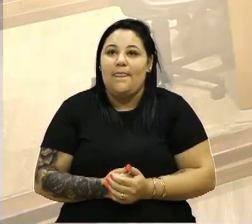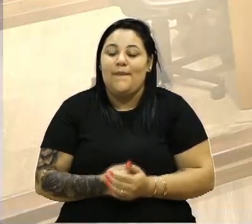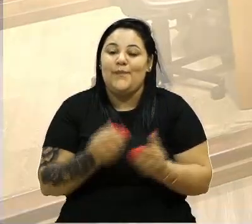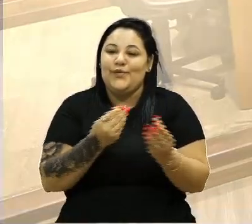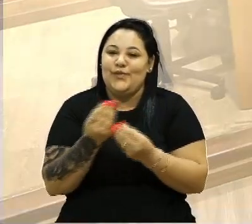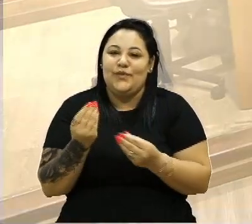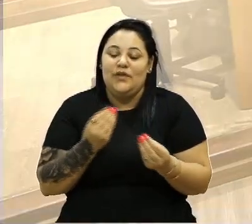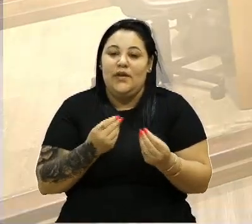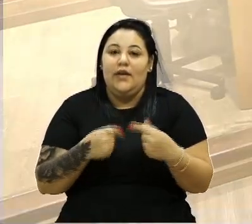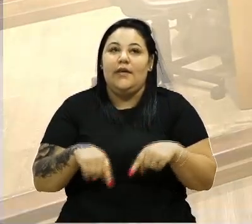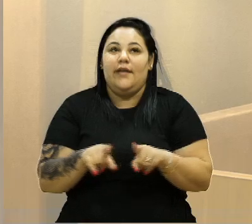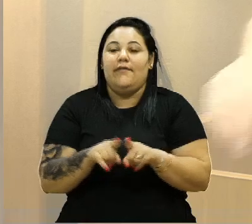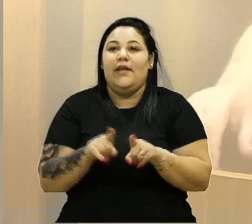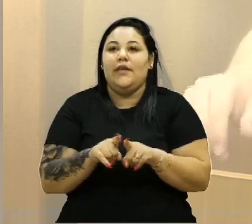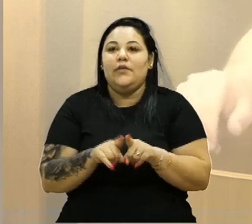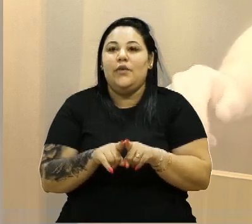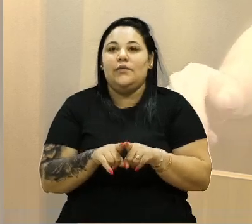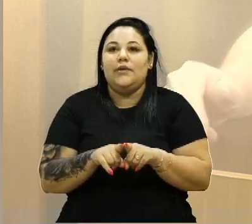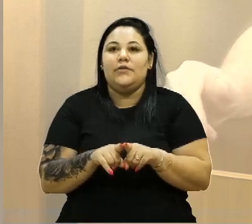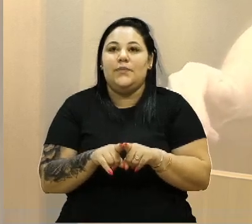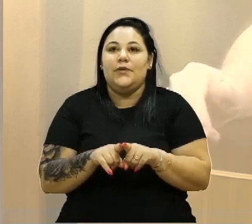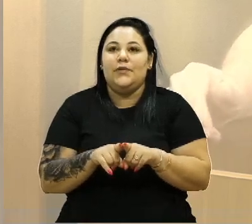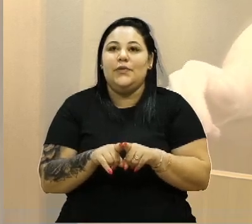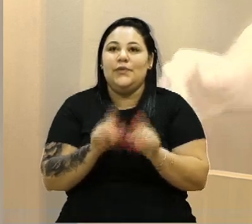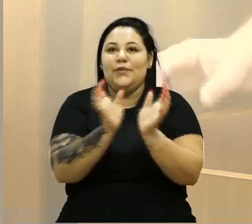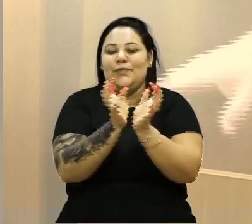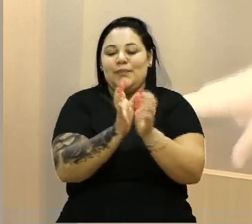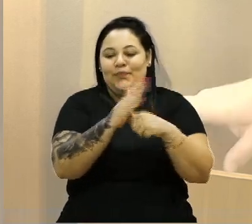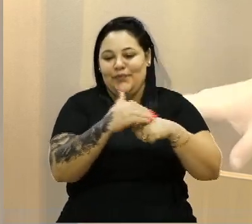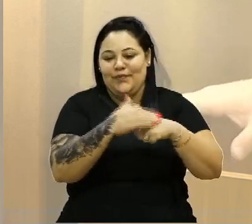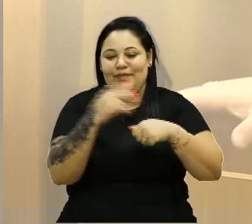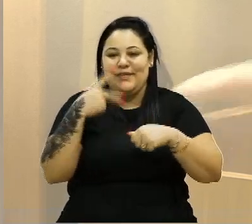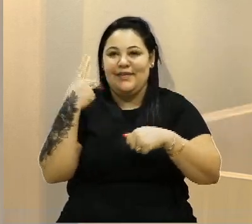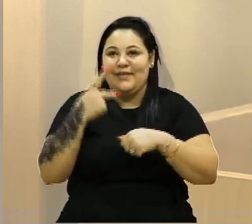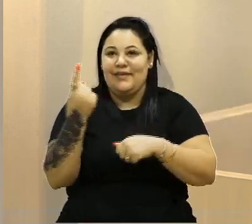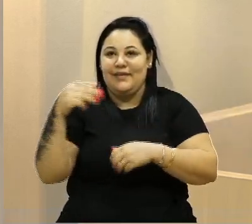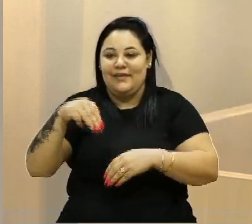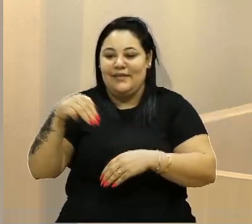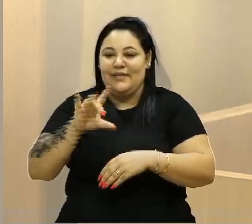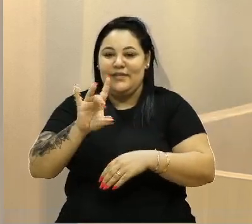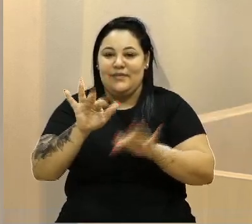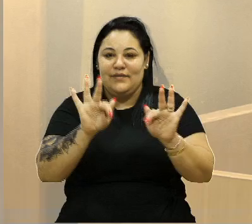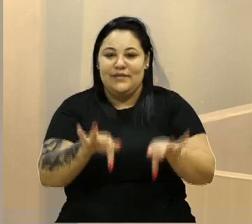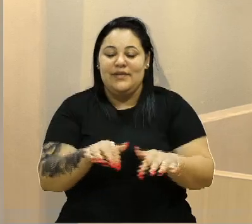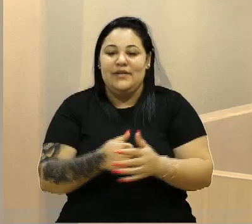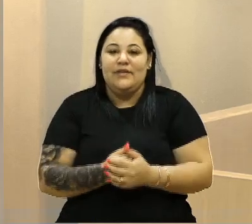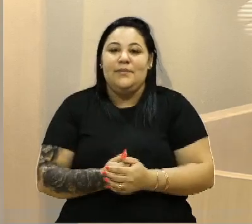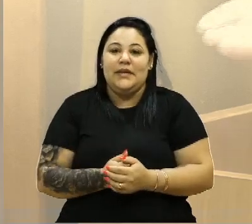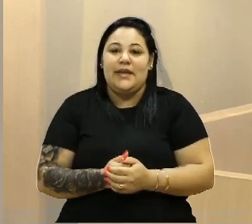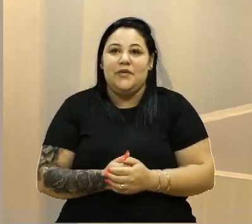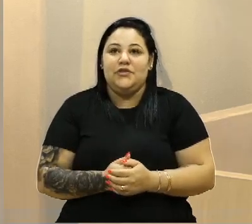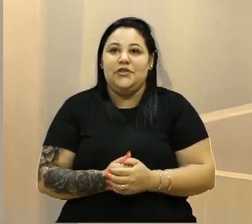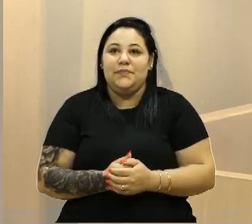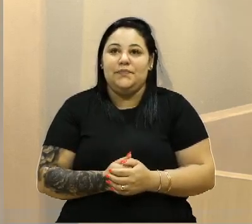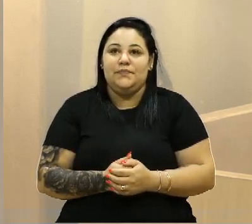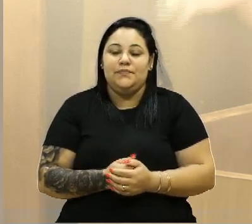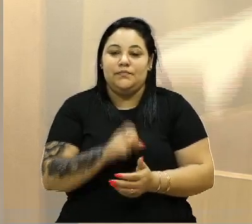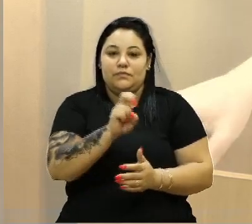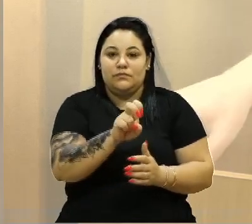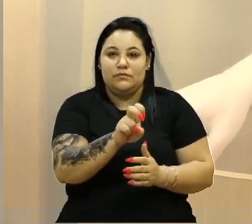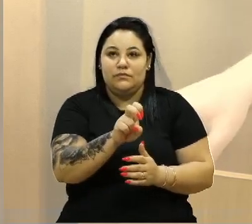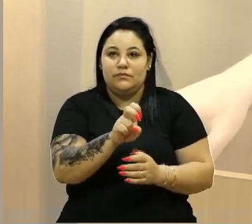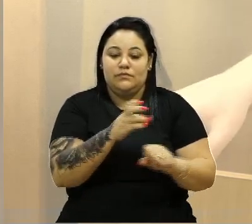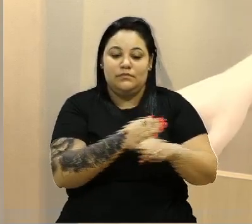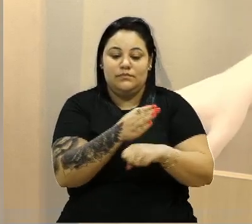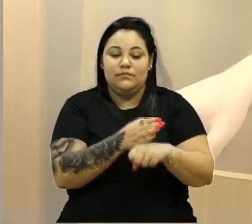colegas vereadores, os da atual legislatura. Se me permite, vereadora Marisol, um minutinho só para... Da atual legislatura e das 5 legislaturas que eu pude conviver